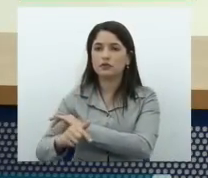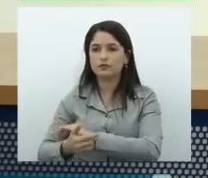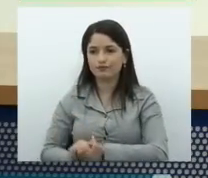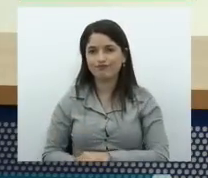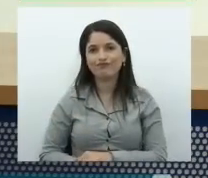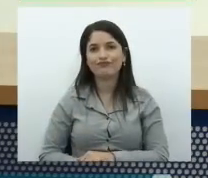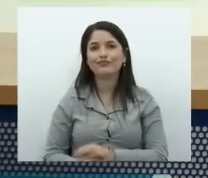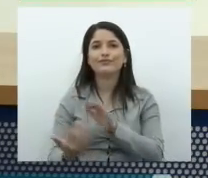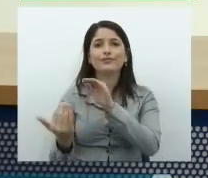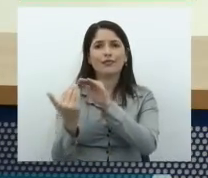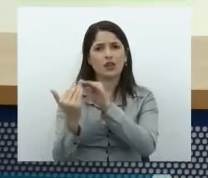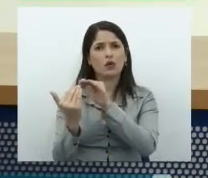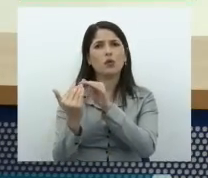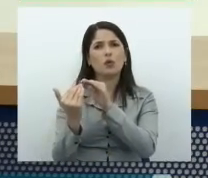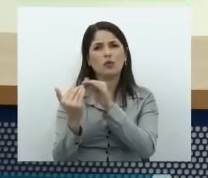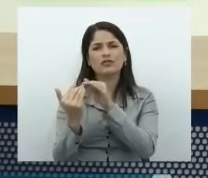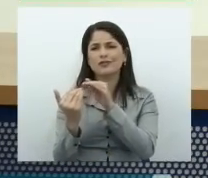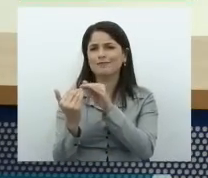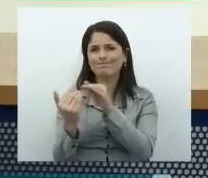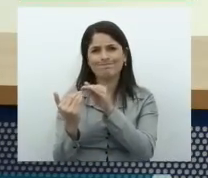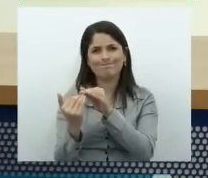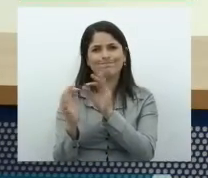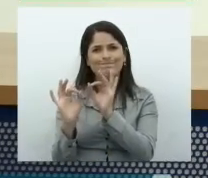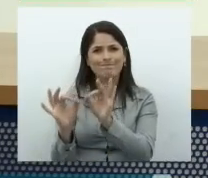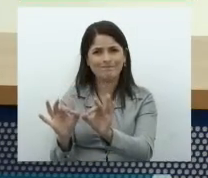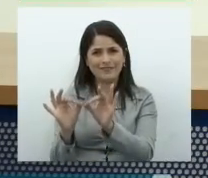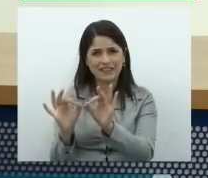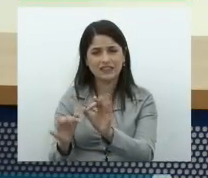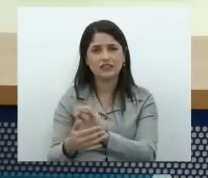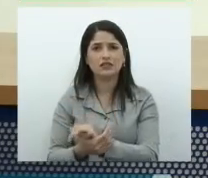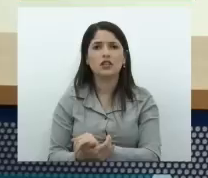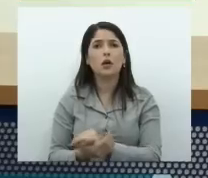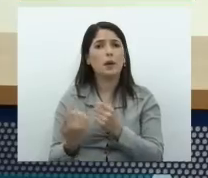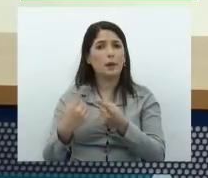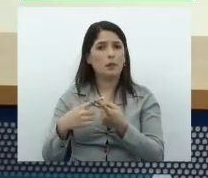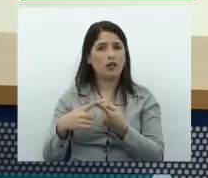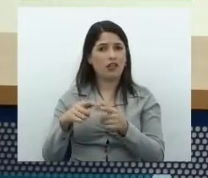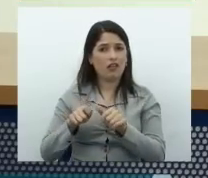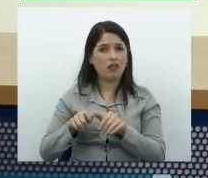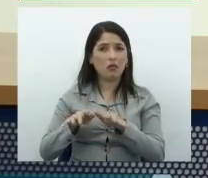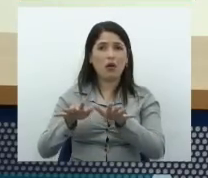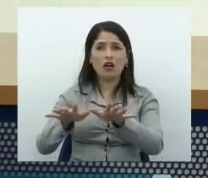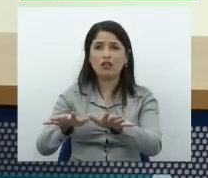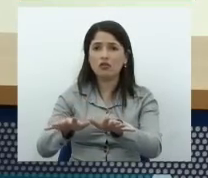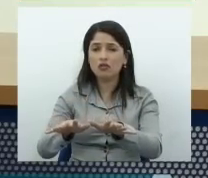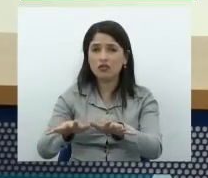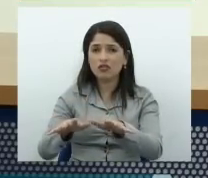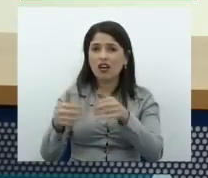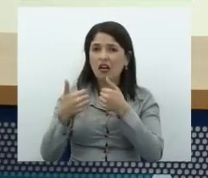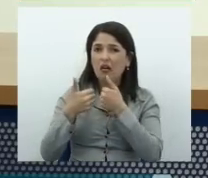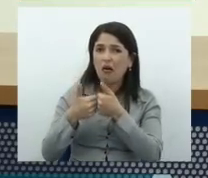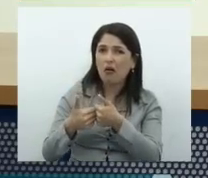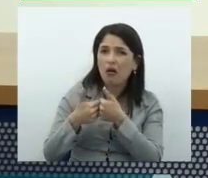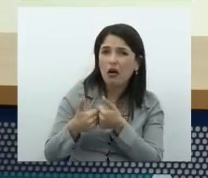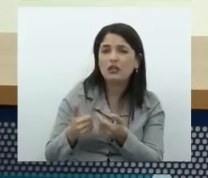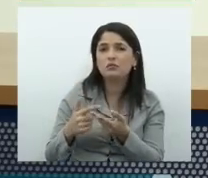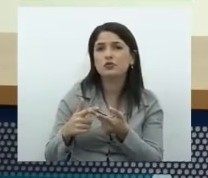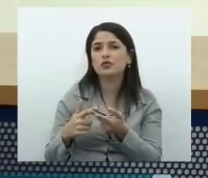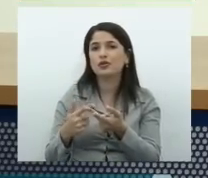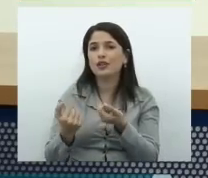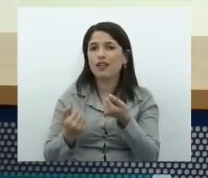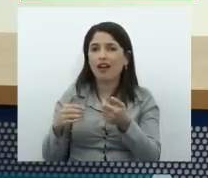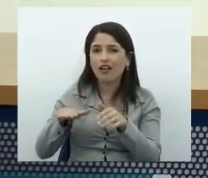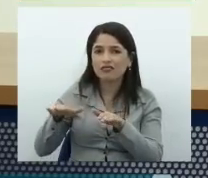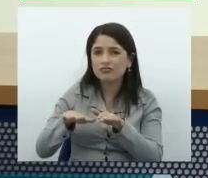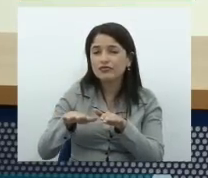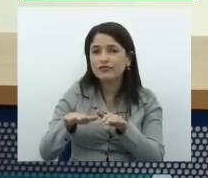Albertão. Visto que esta cidade hoje, mobilidade urbana não existe e transporte não existe. O que nós temos aqui na nossa